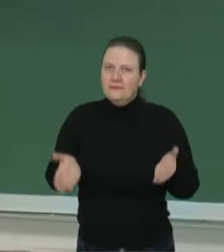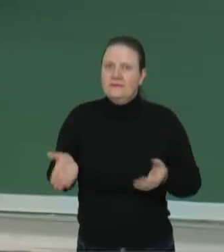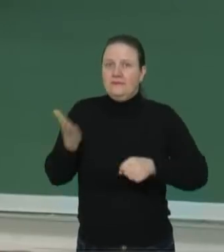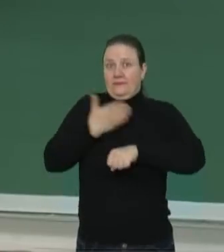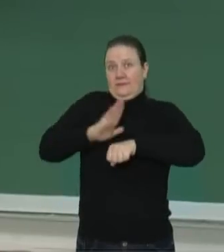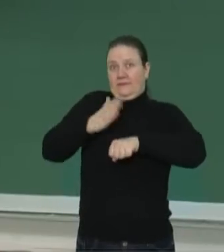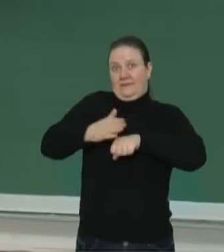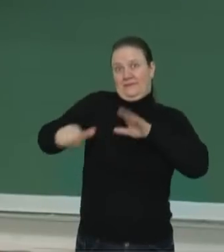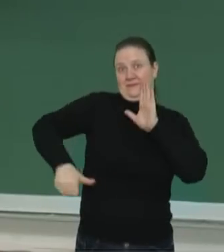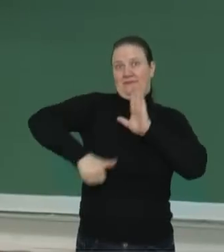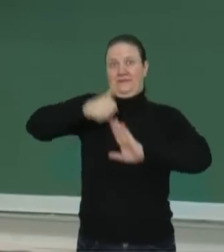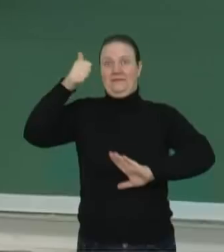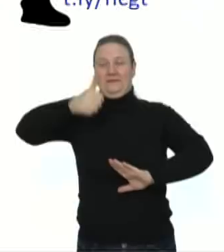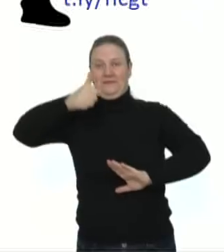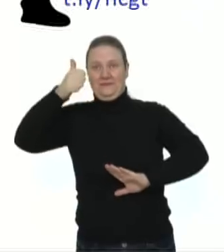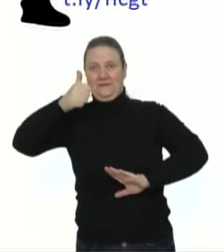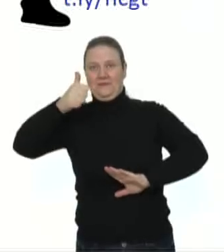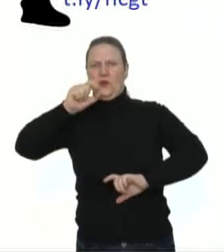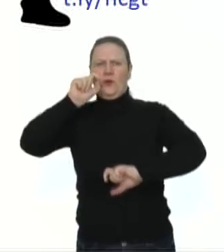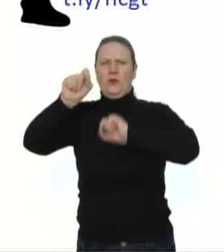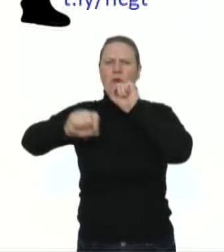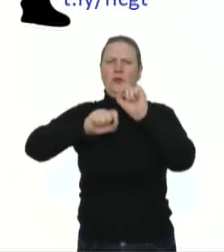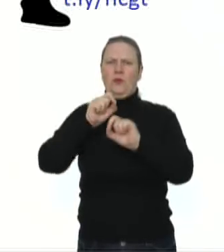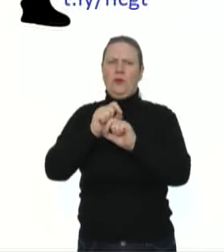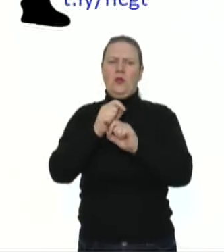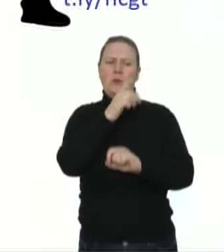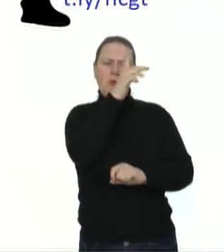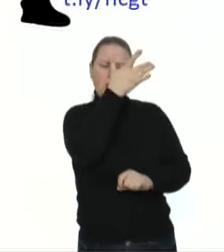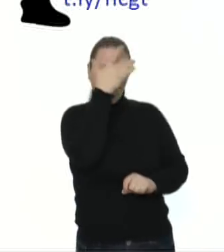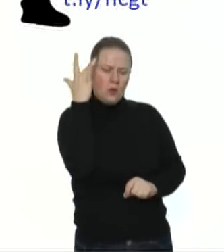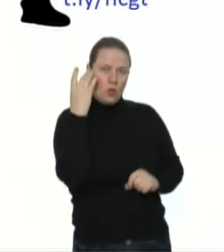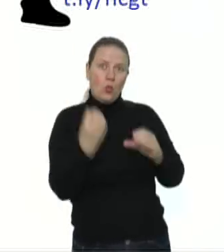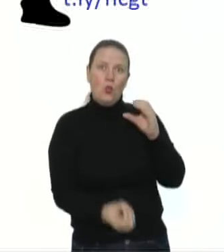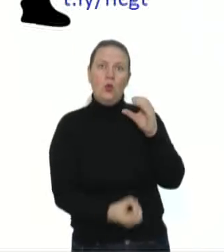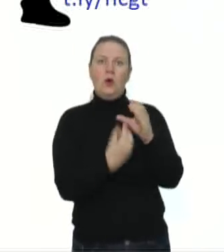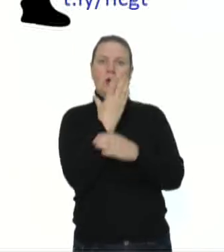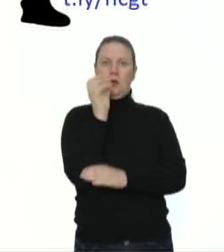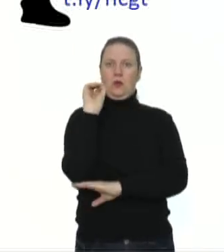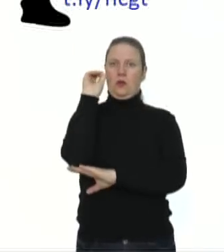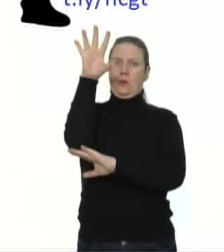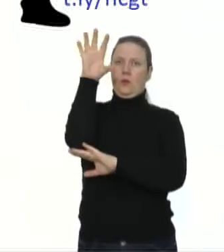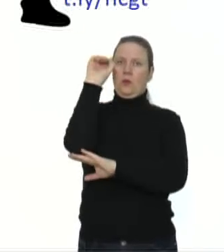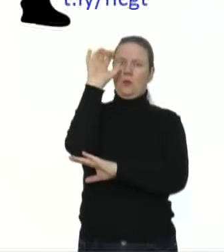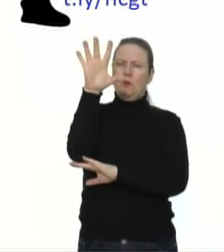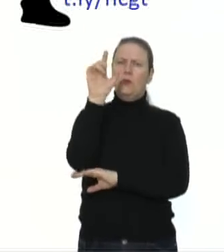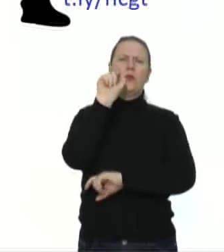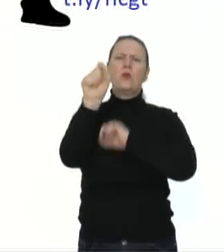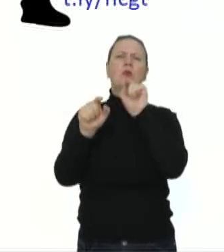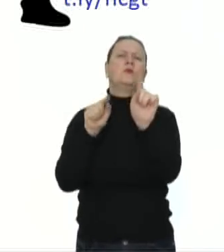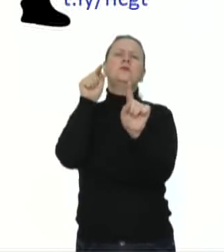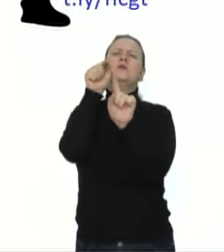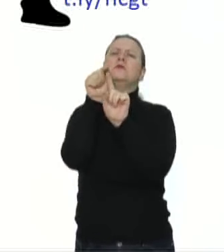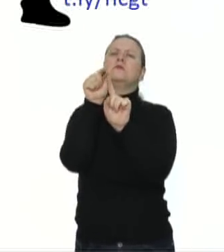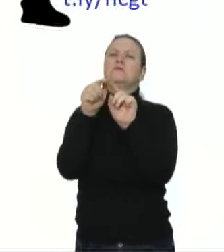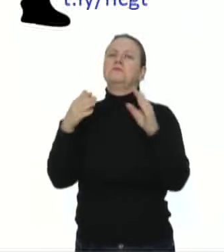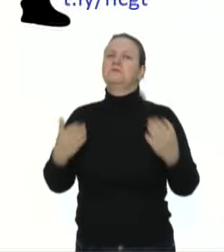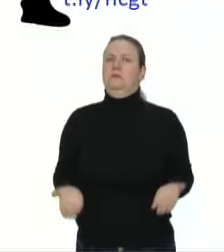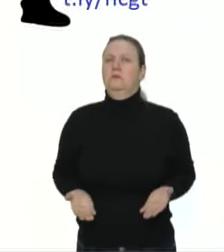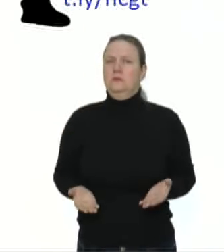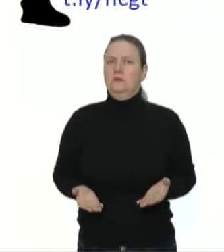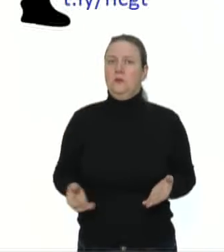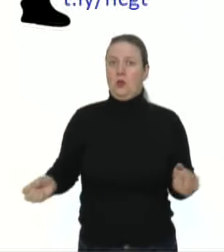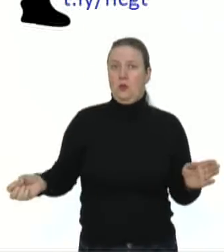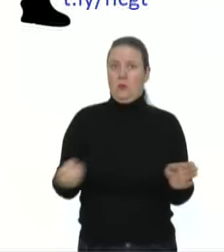Primeiro exercício nosso, então. O que buscava o criador do basquete quando ele inventou esse jogo? Qual que era o objetivo dele? Uma